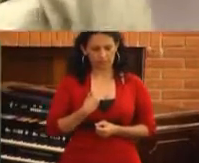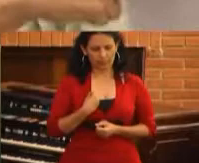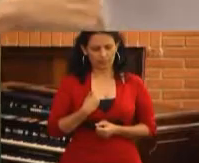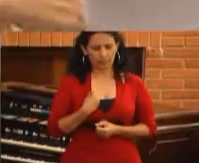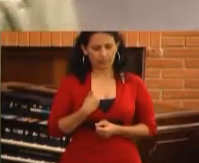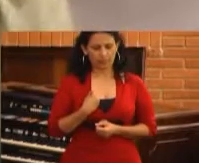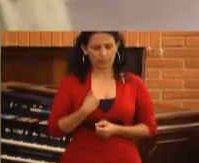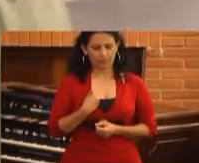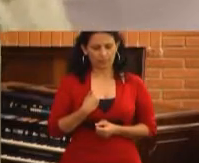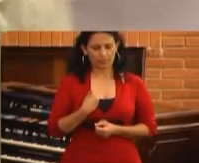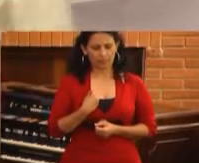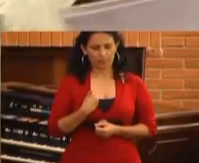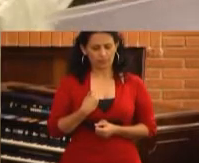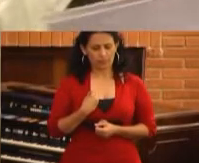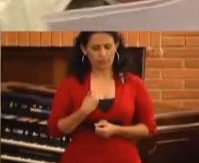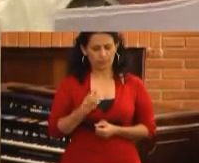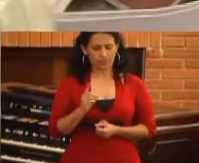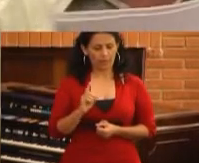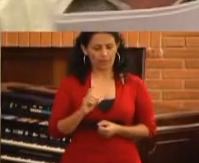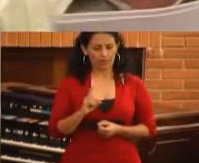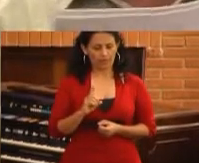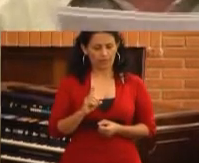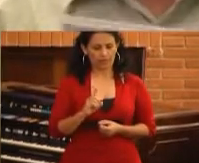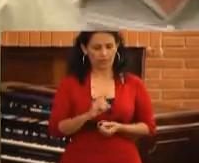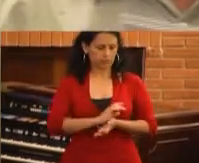não troces de mim.